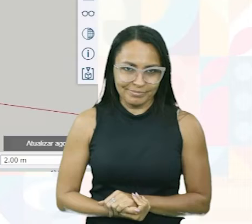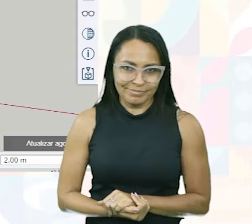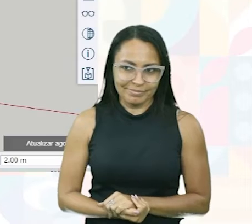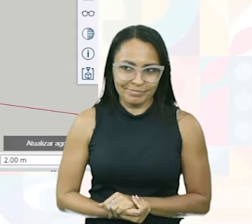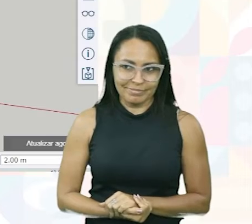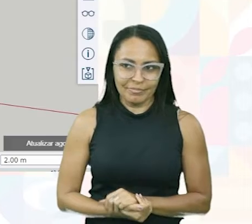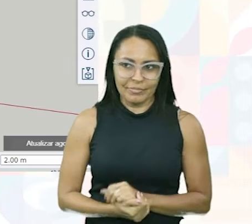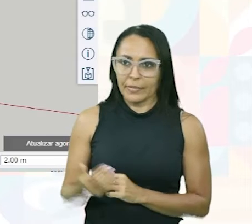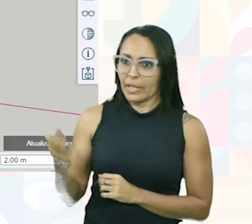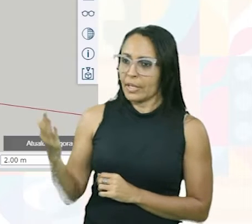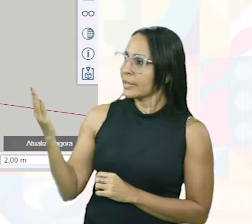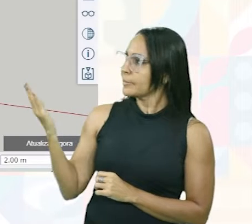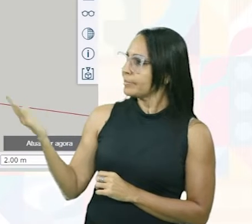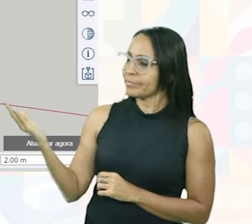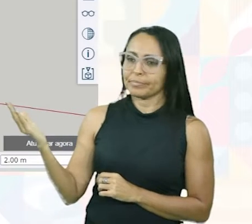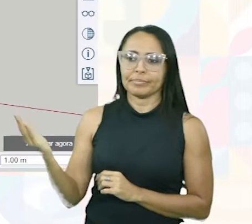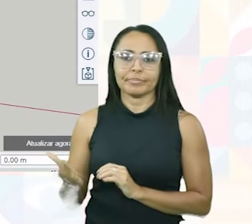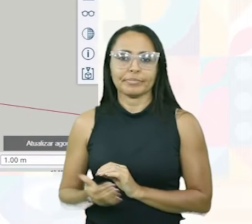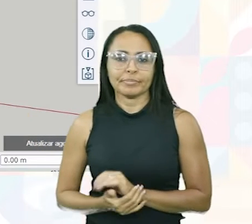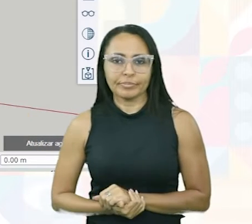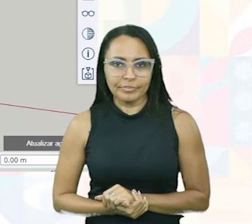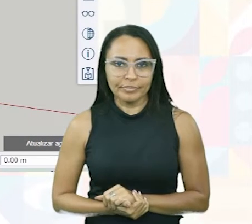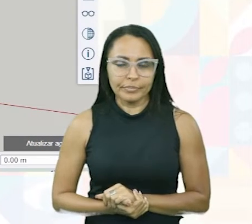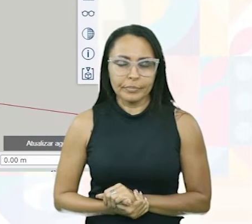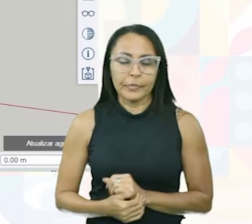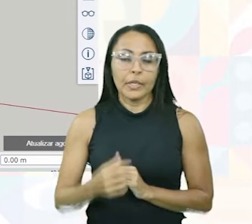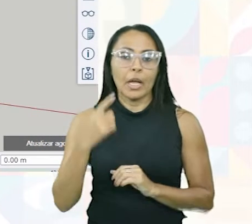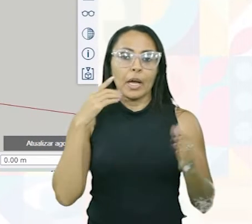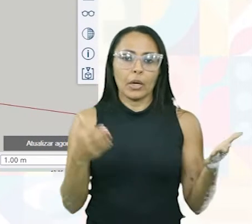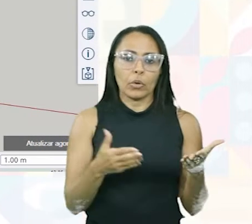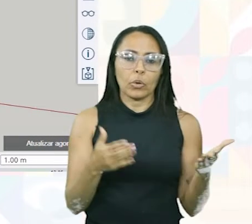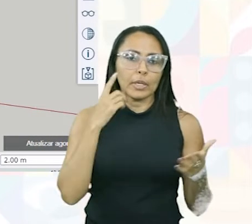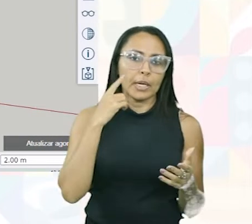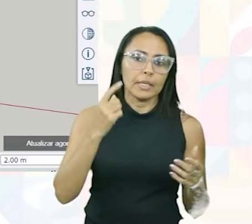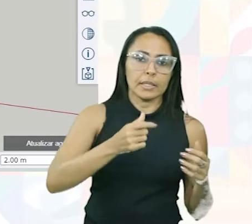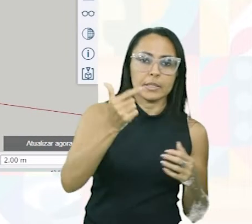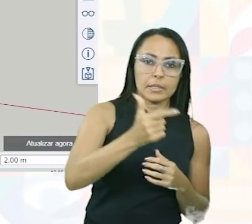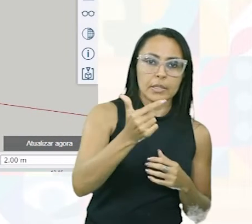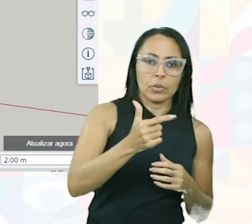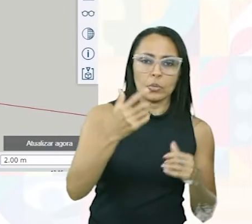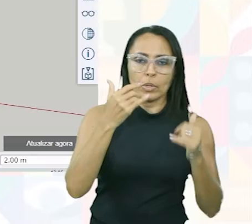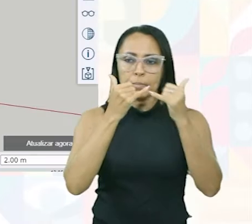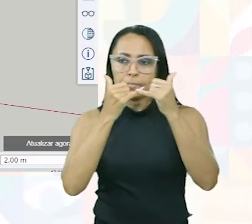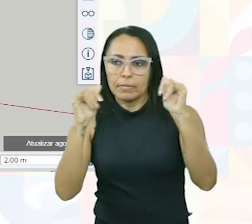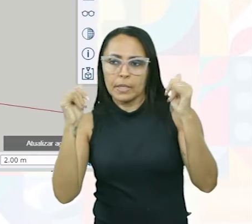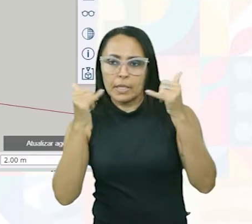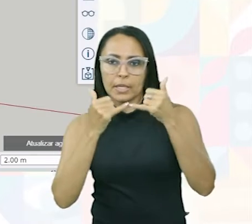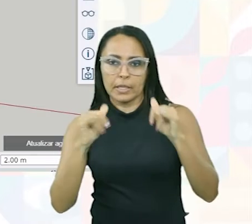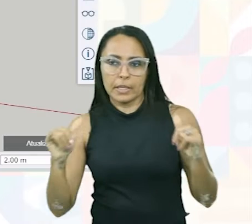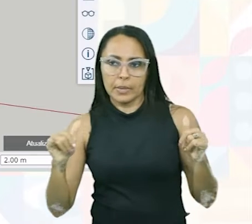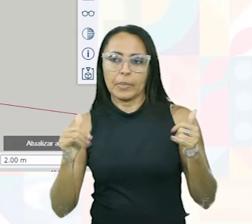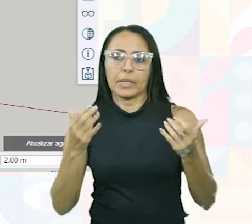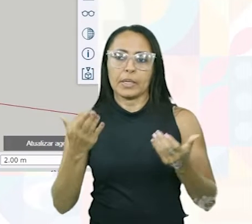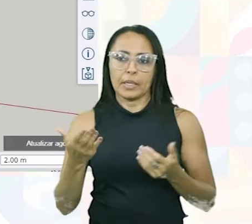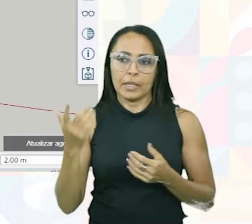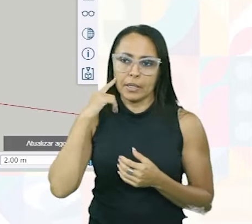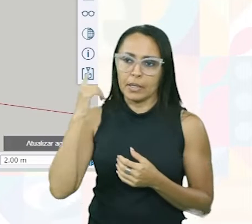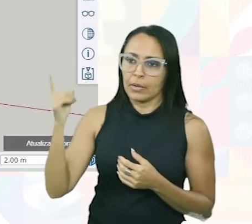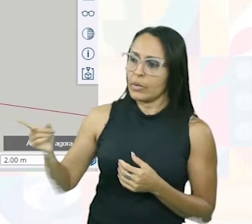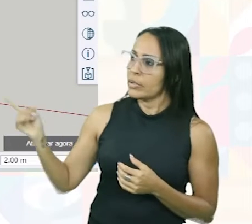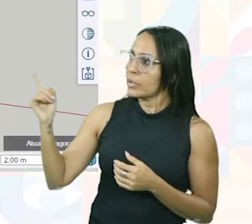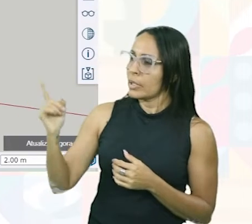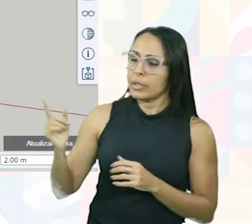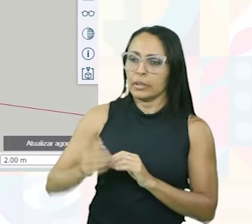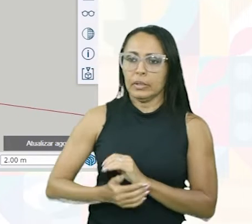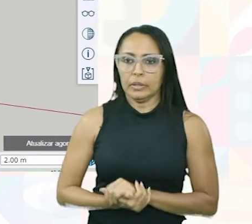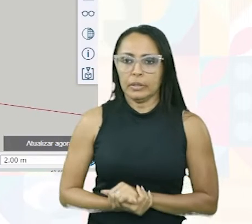2 metros. Então, ó, eu coloquei agora essa segunda linha para esse sentido, ela está paralela ao eixo da largura, que